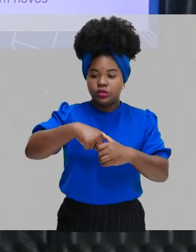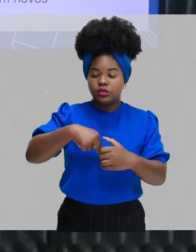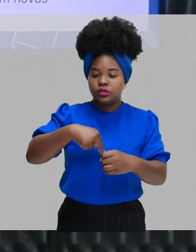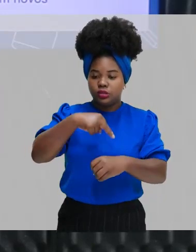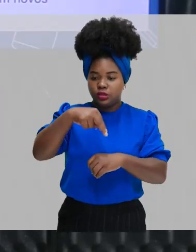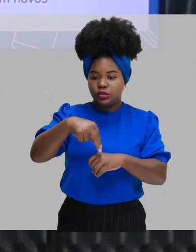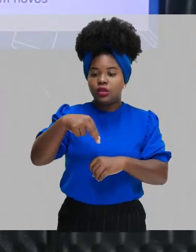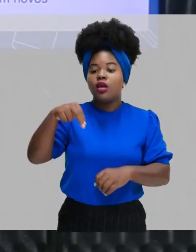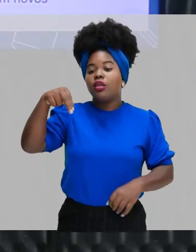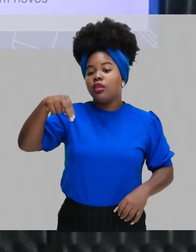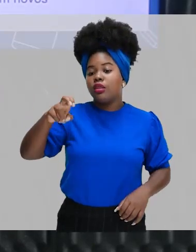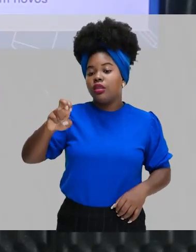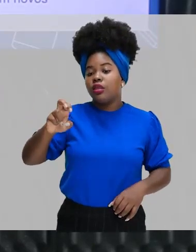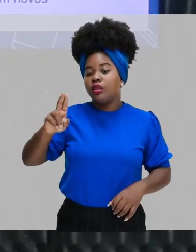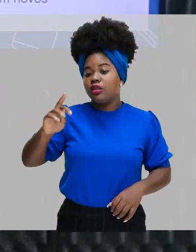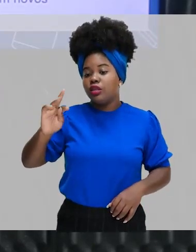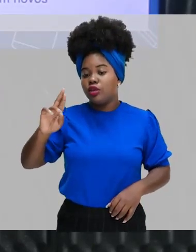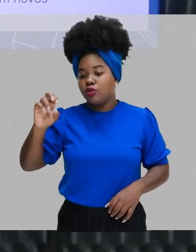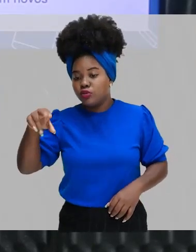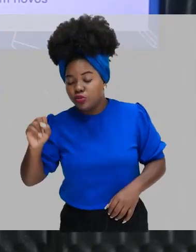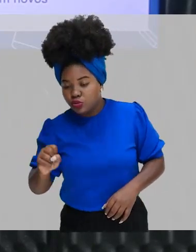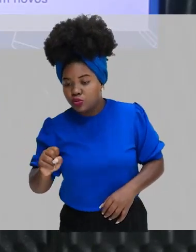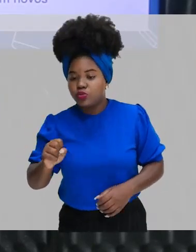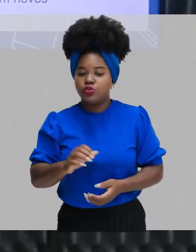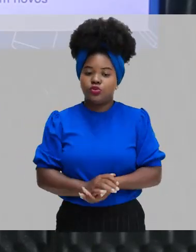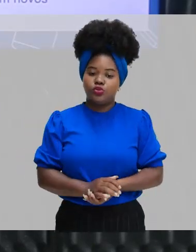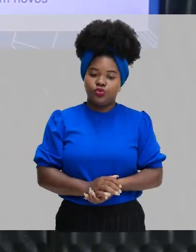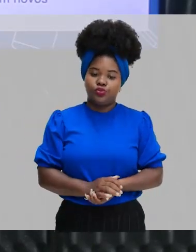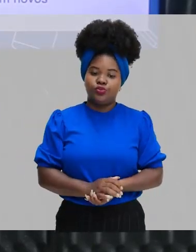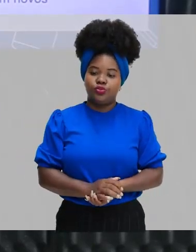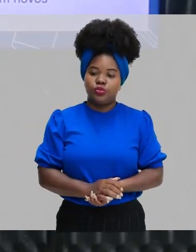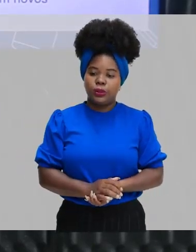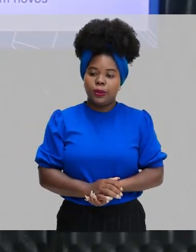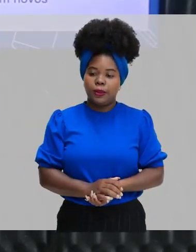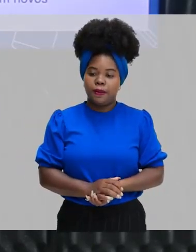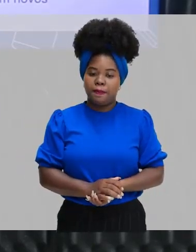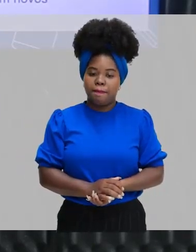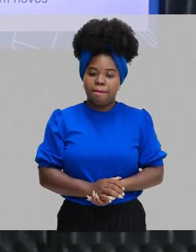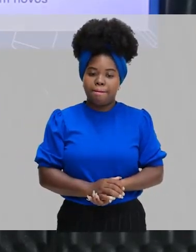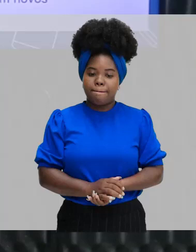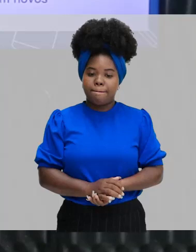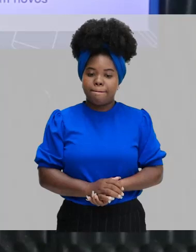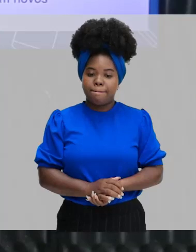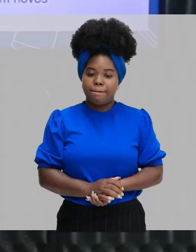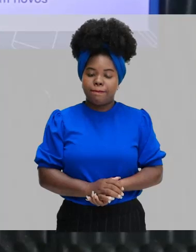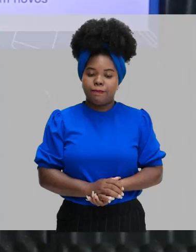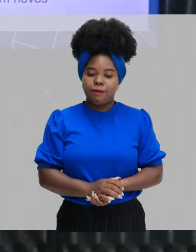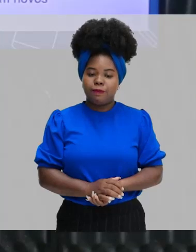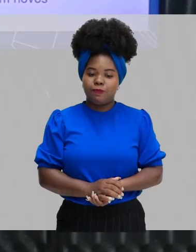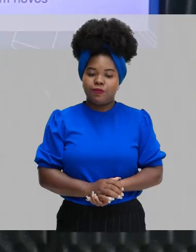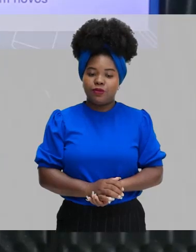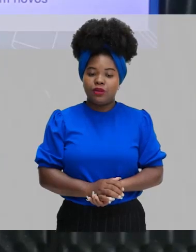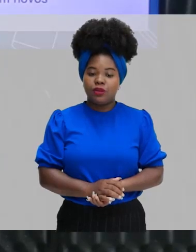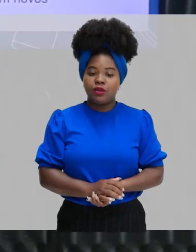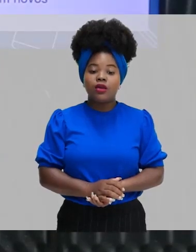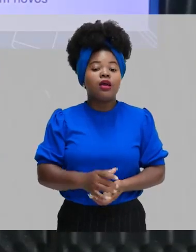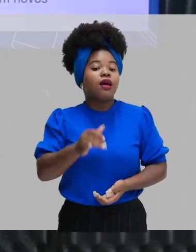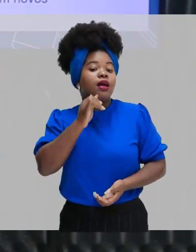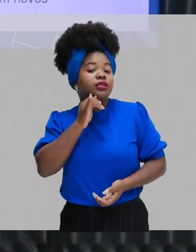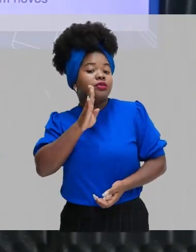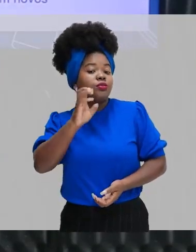que bombardearão outros núcleos Olha só na bomba nuclear